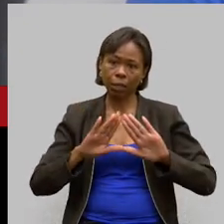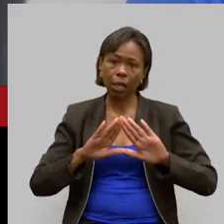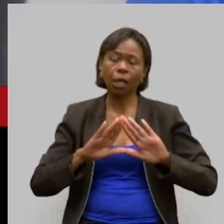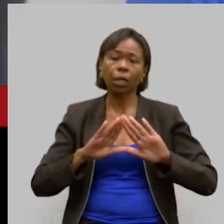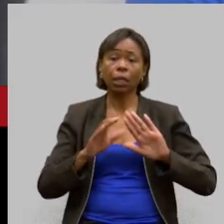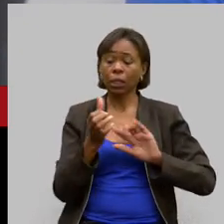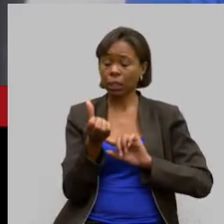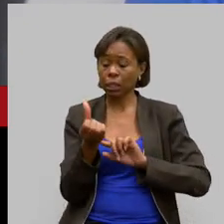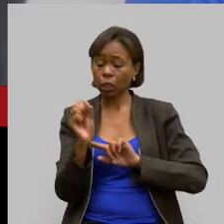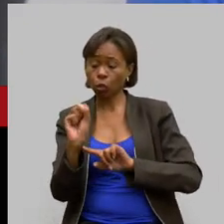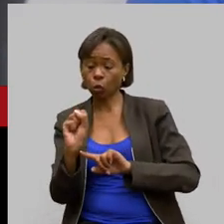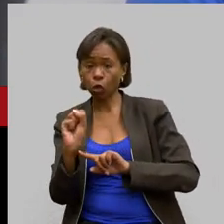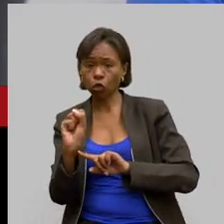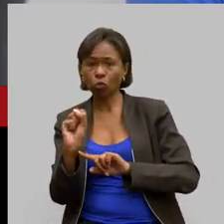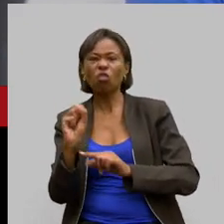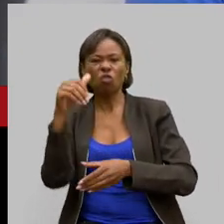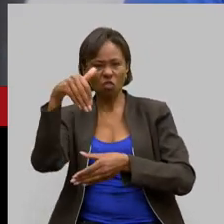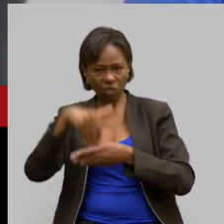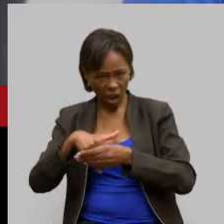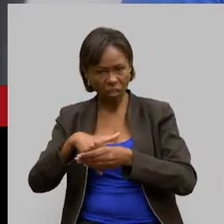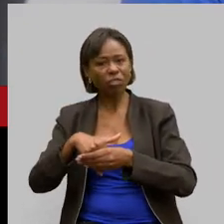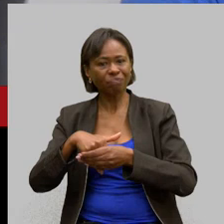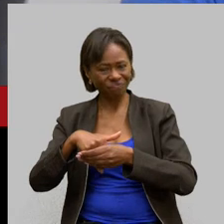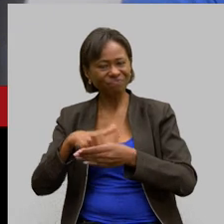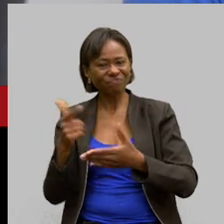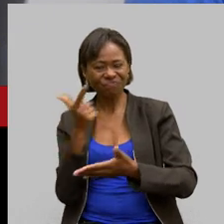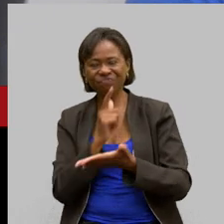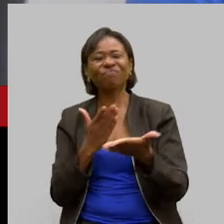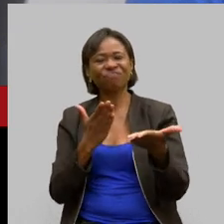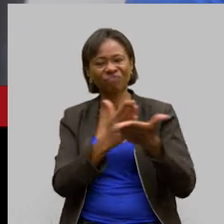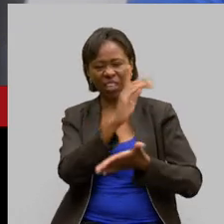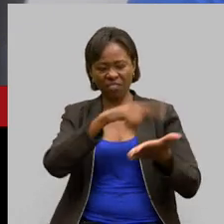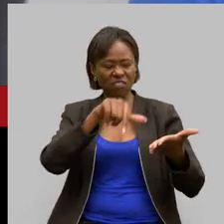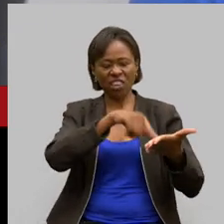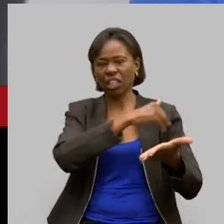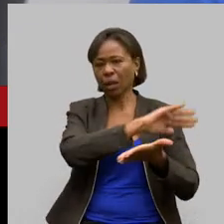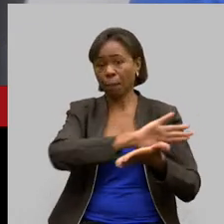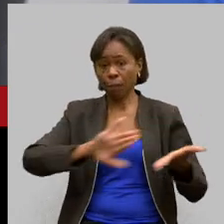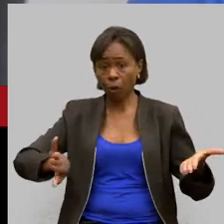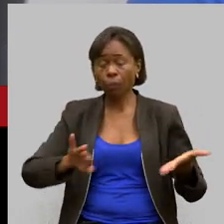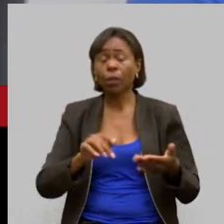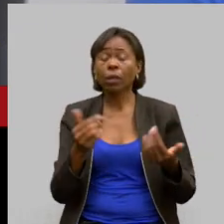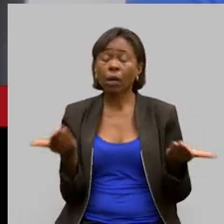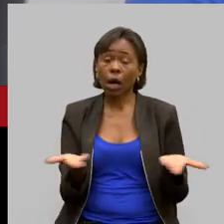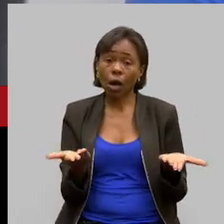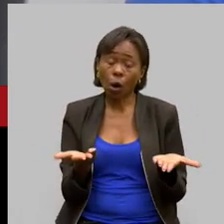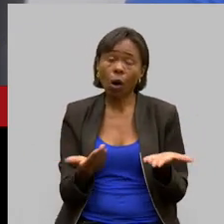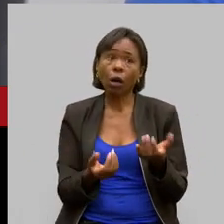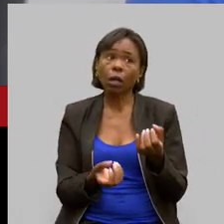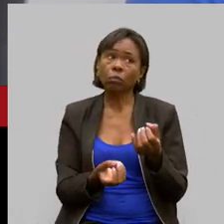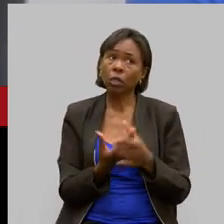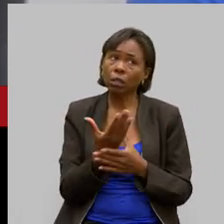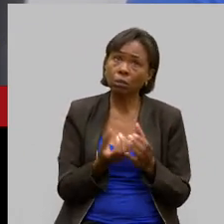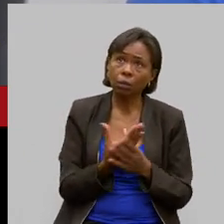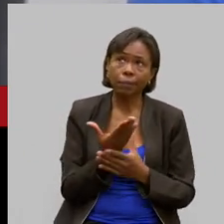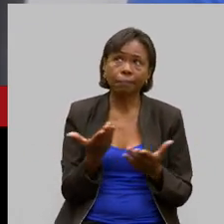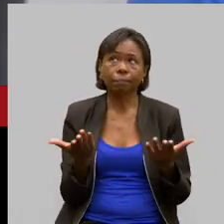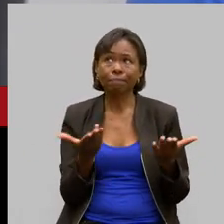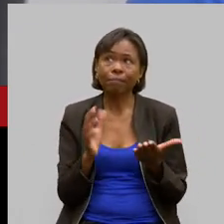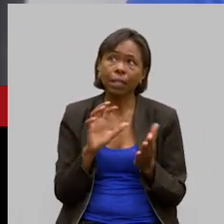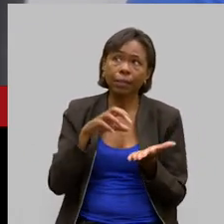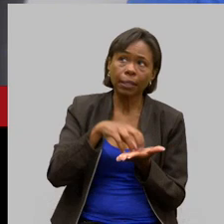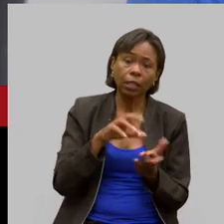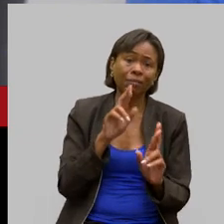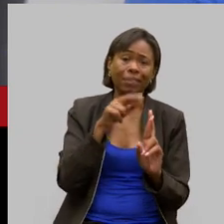votos a zero derrubou e agora dentro da lei do plano estadual prevê também as criações evidente que tudo a gente fica assim mais mais